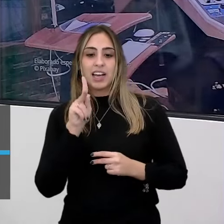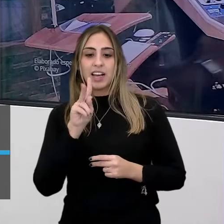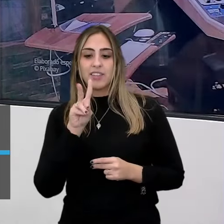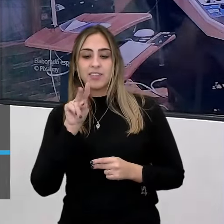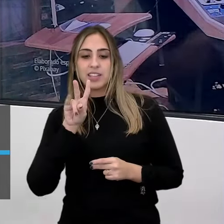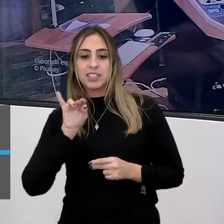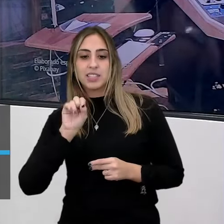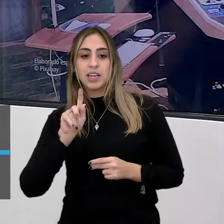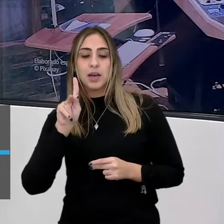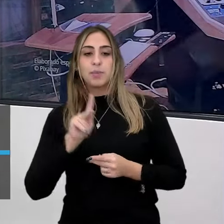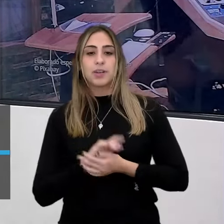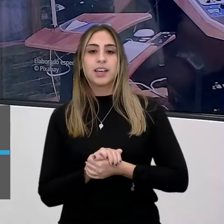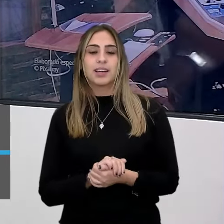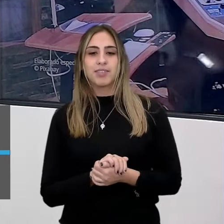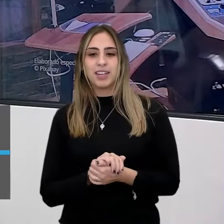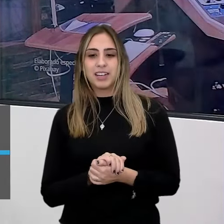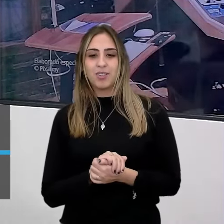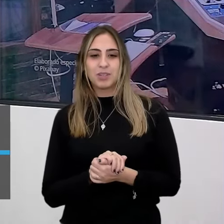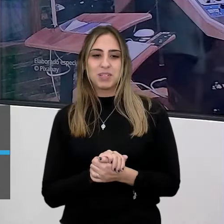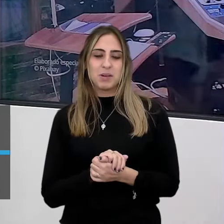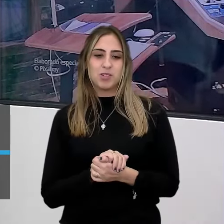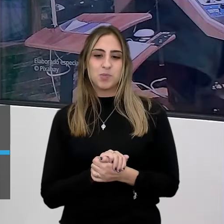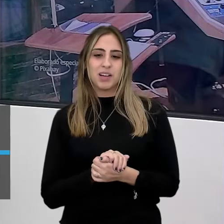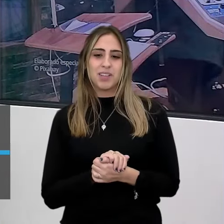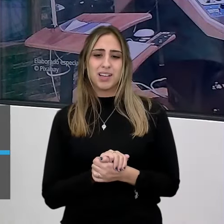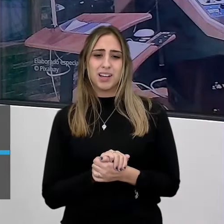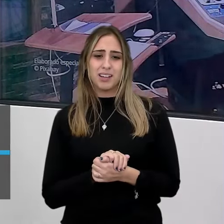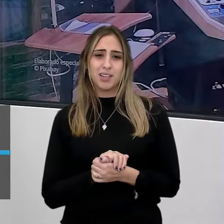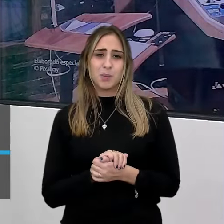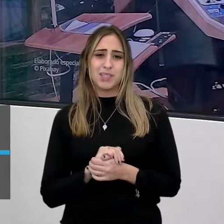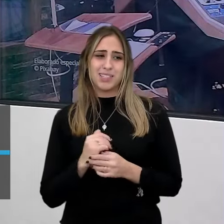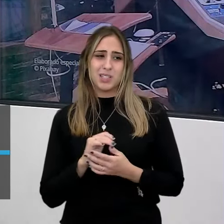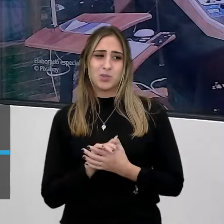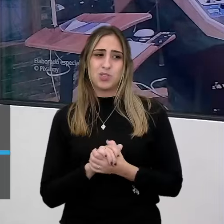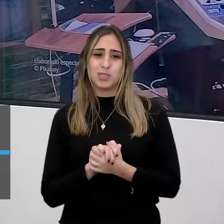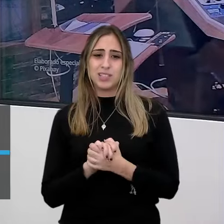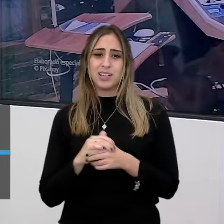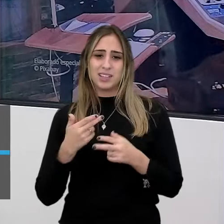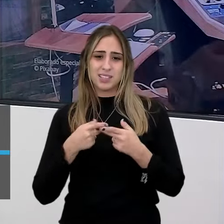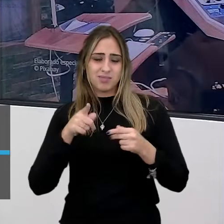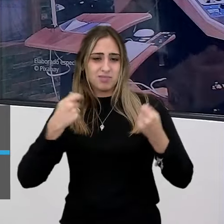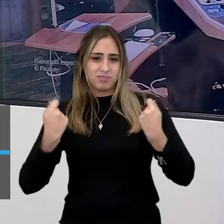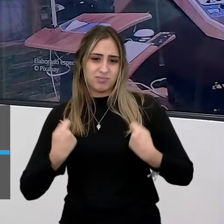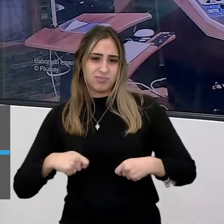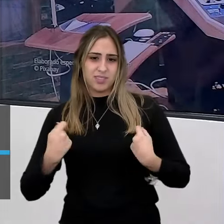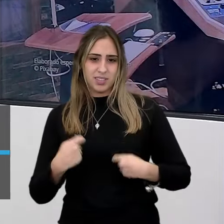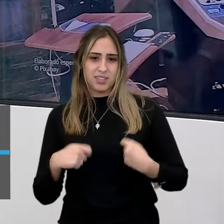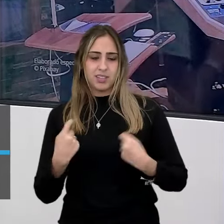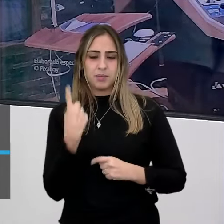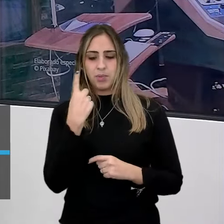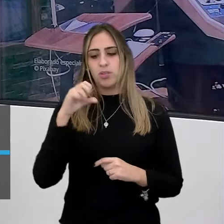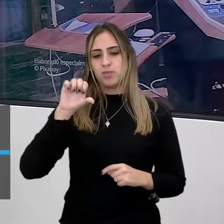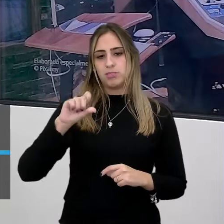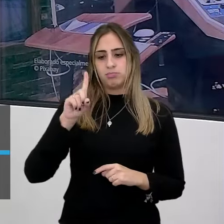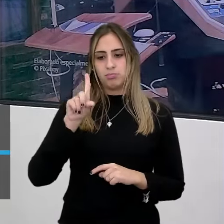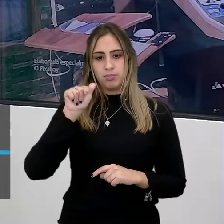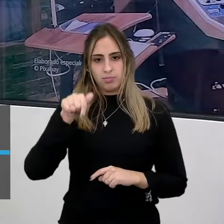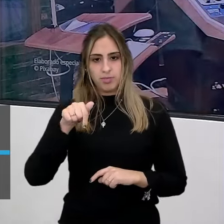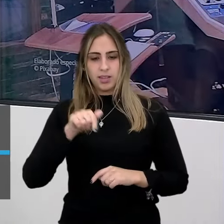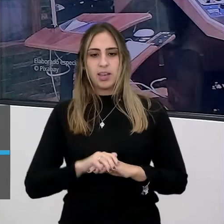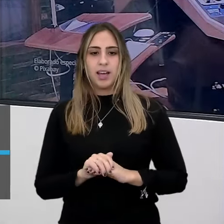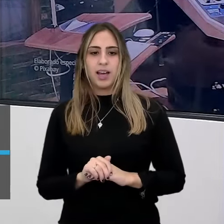Ele parece ter o momento assim bastante turbulento na vida dele porque chegando na Rússia aqui que nós temos em 1917